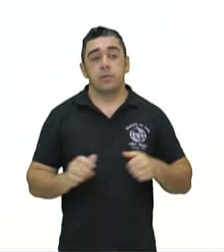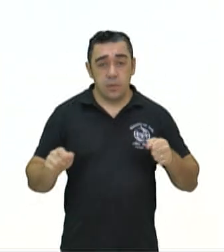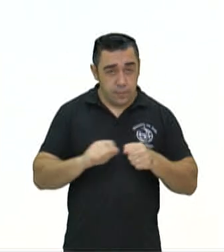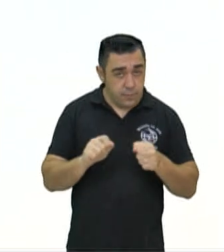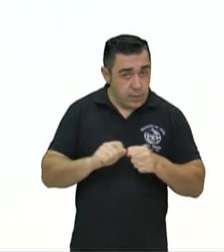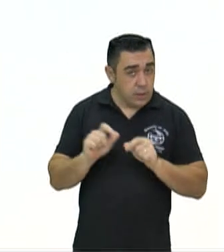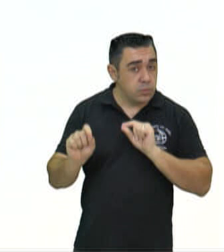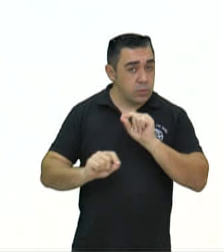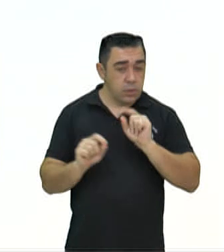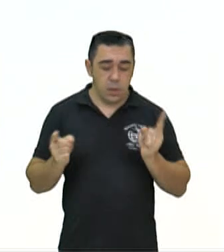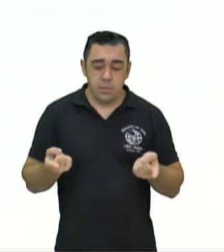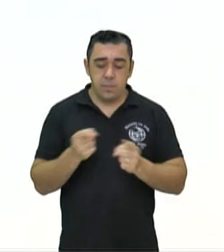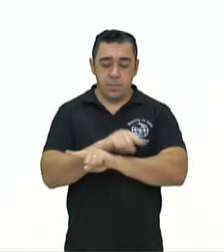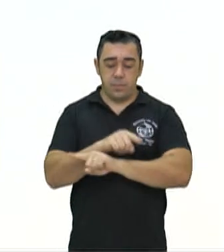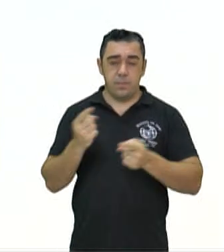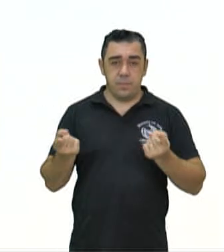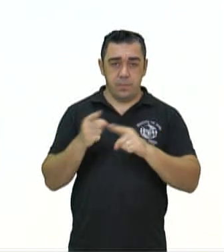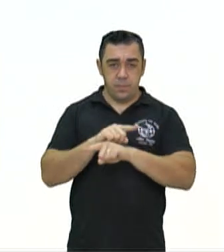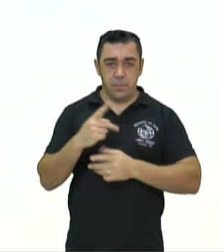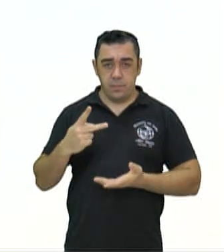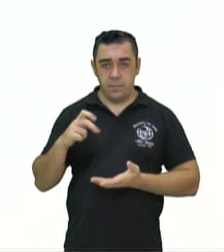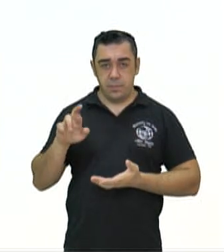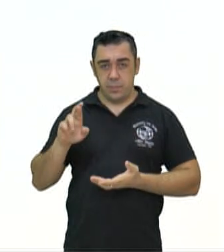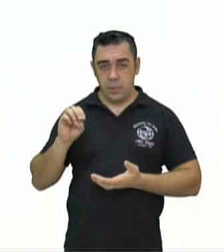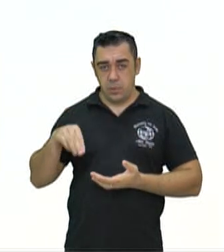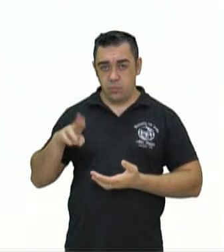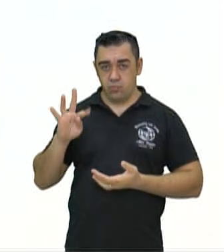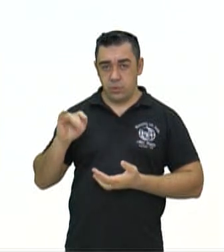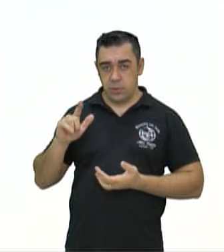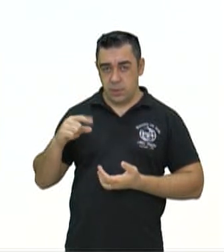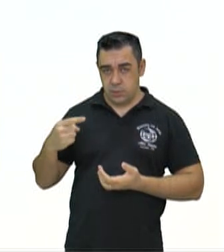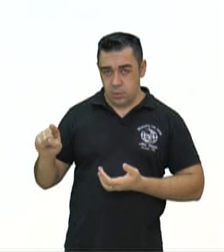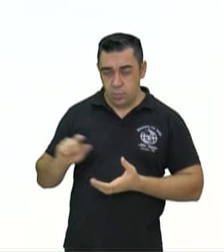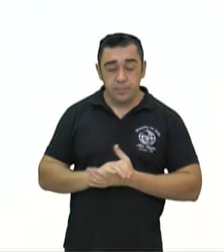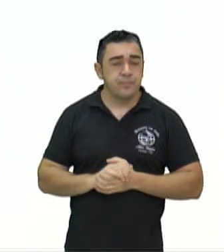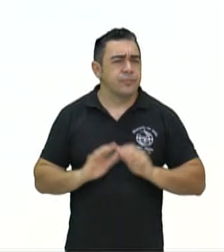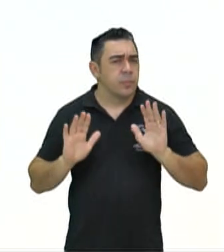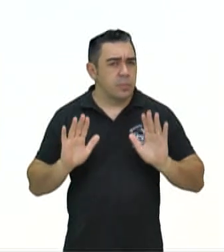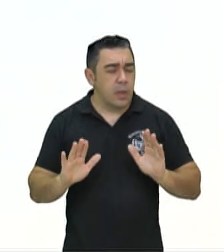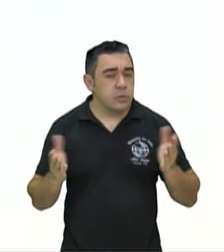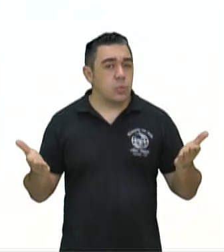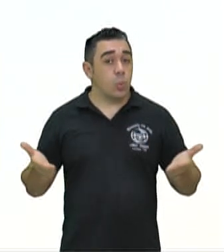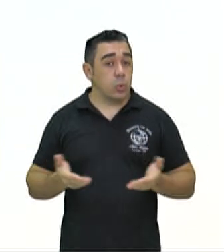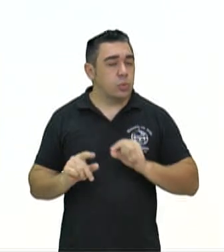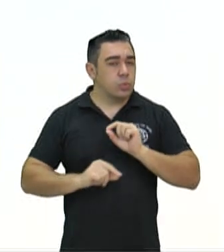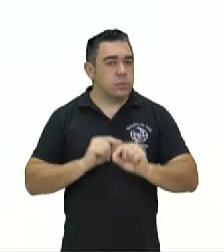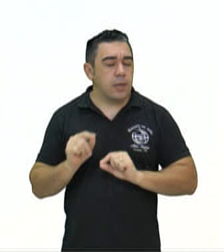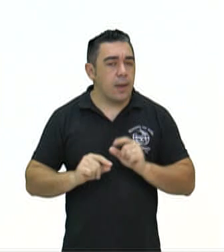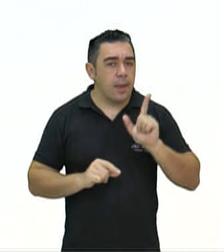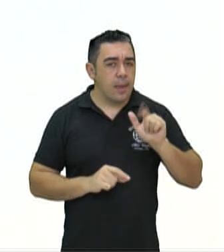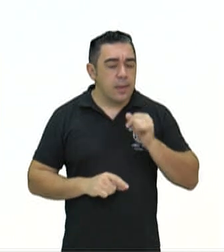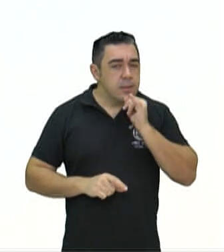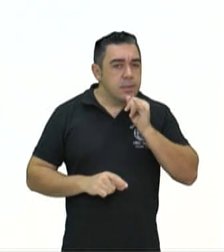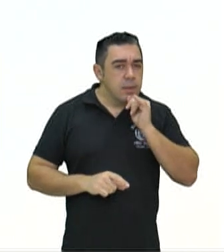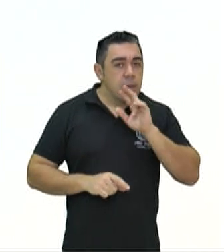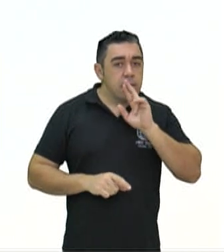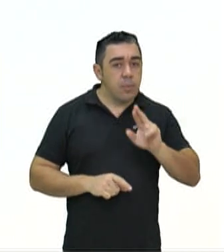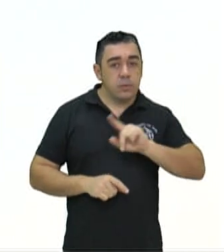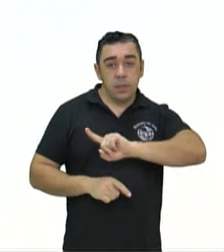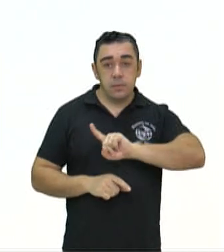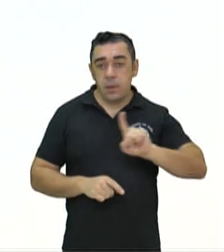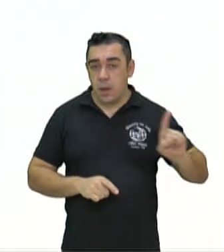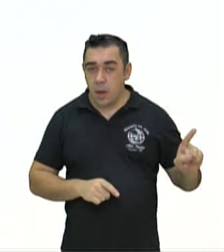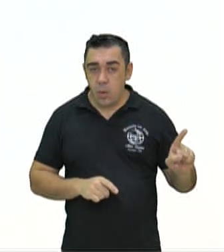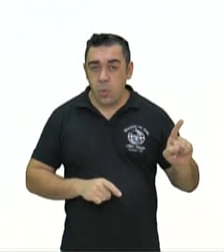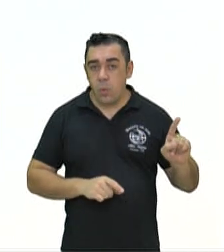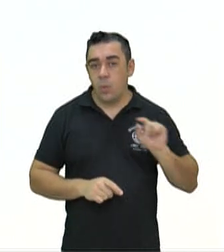resolver com permutação. Mas é o que nos importa hoje, né? Se a nossa resposta for